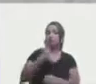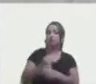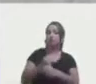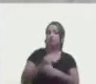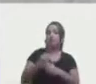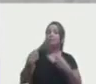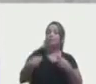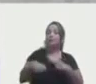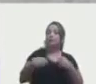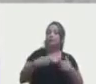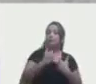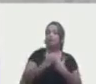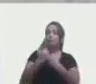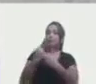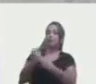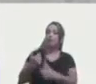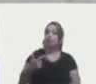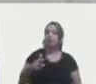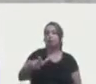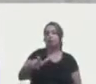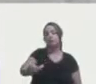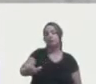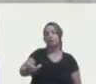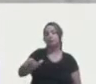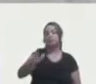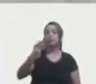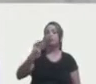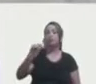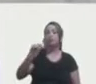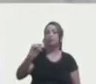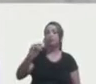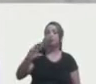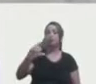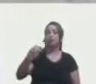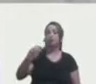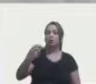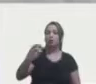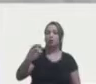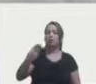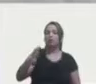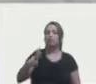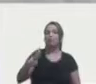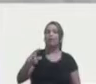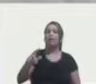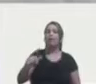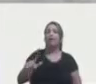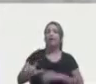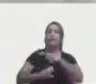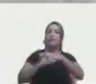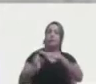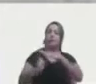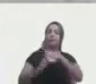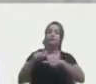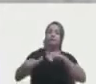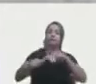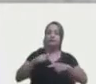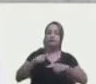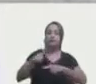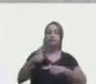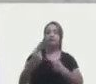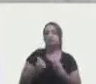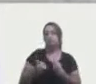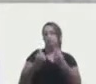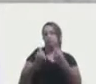para continuar em Botucatu gerando emprego desenvolvimento e renda para nossa cidade e por fim